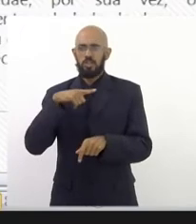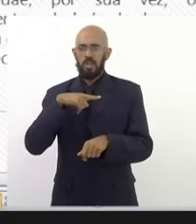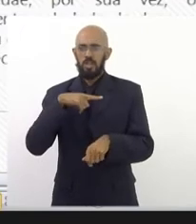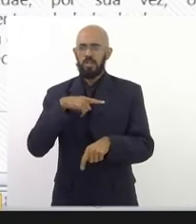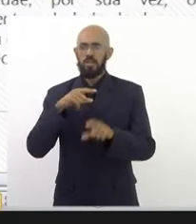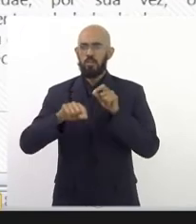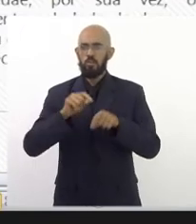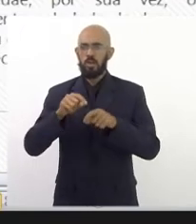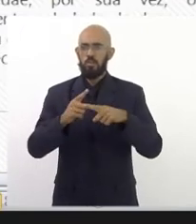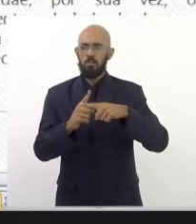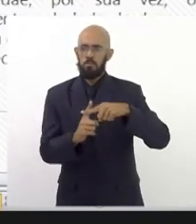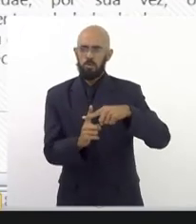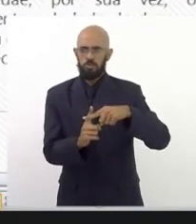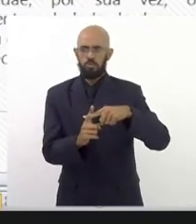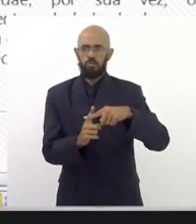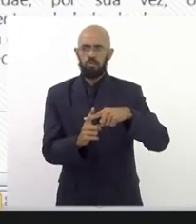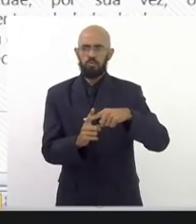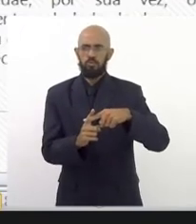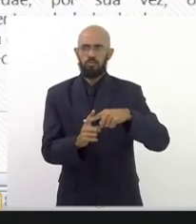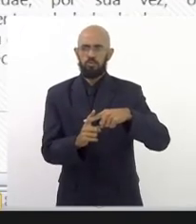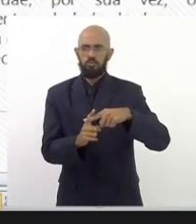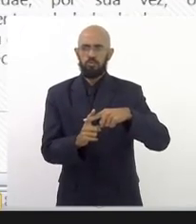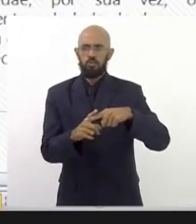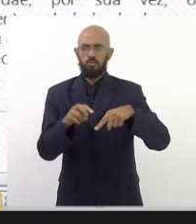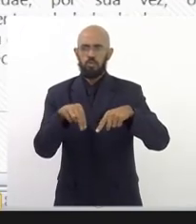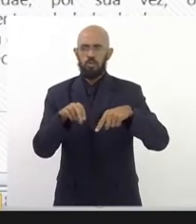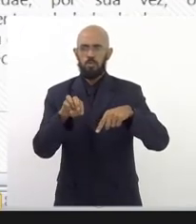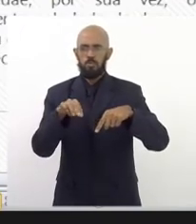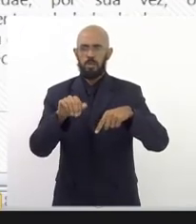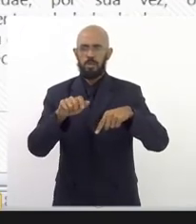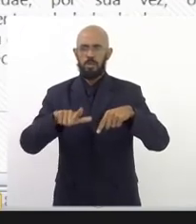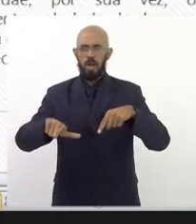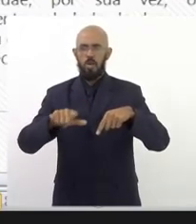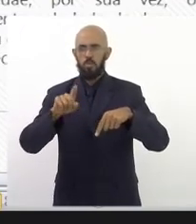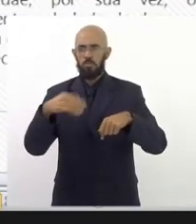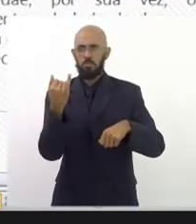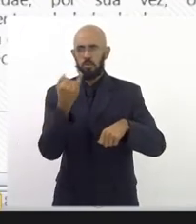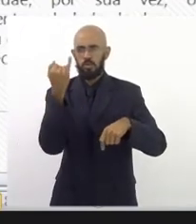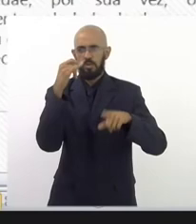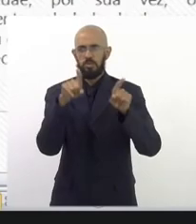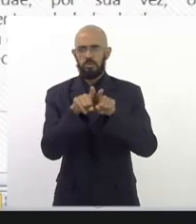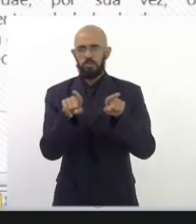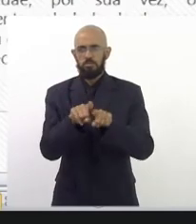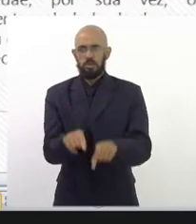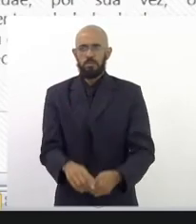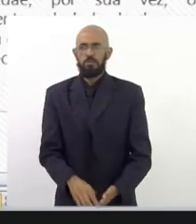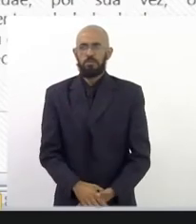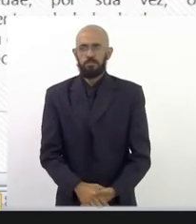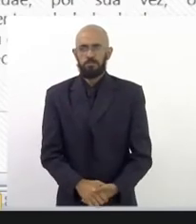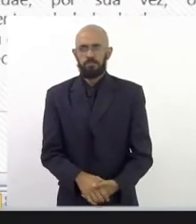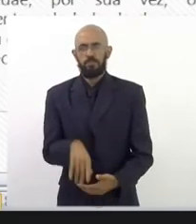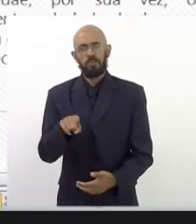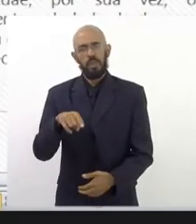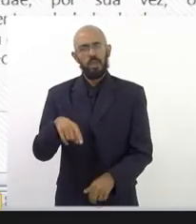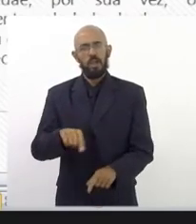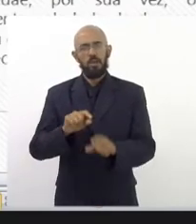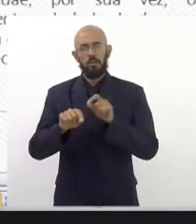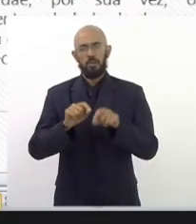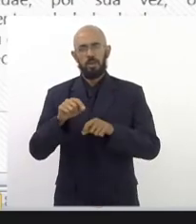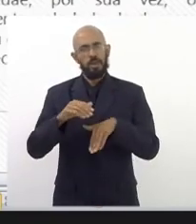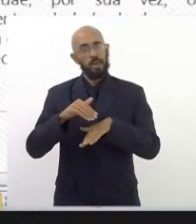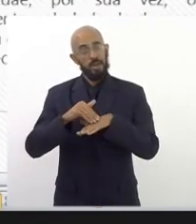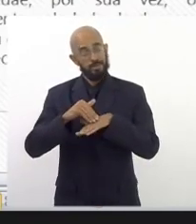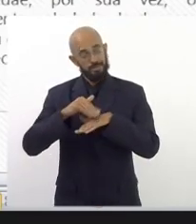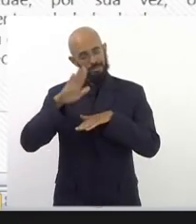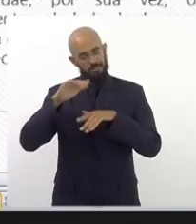superávit nominal, o que é expressivo também. Que é o famoso acima da linha, né?